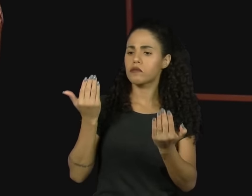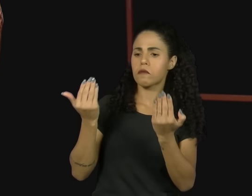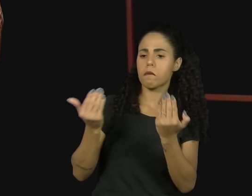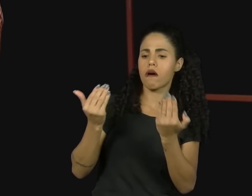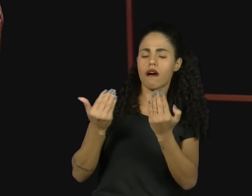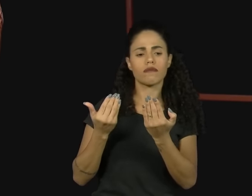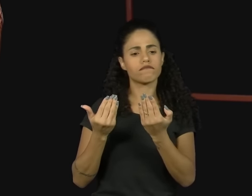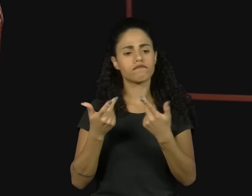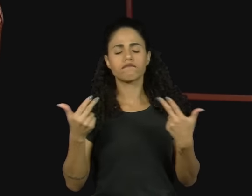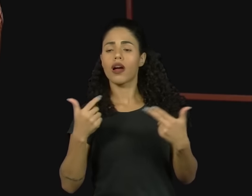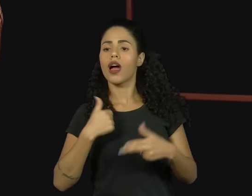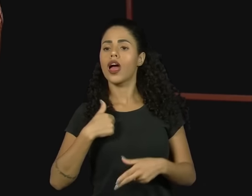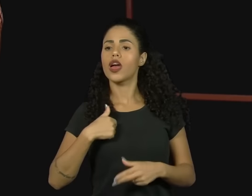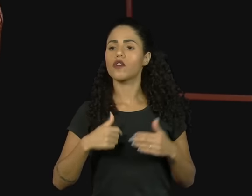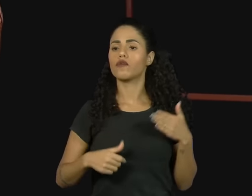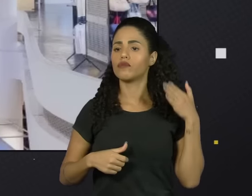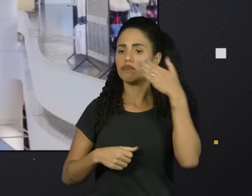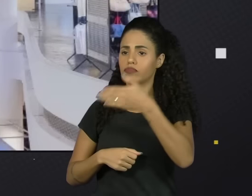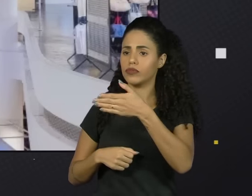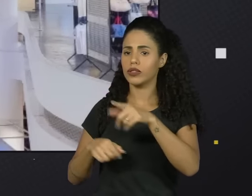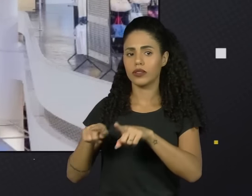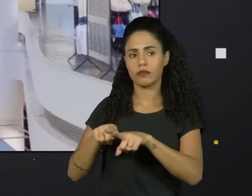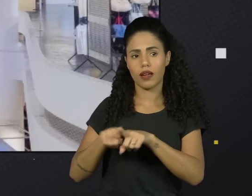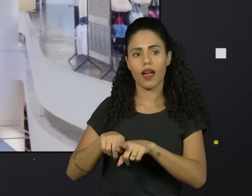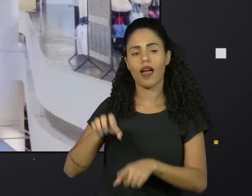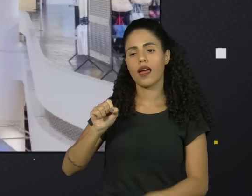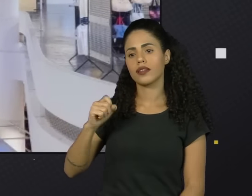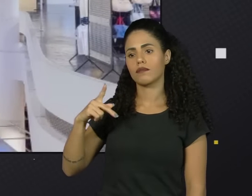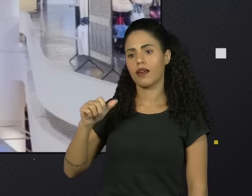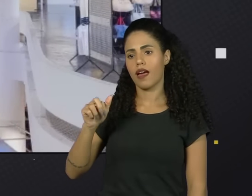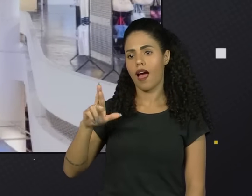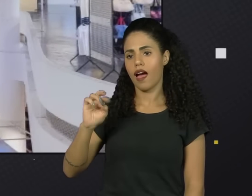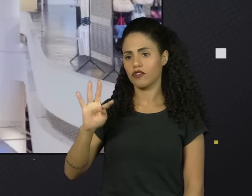comparação. Eu fui ao SP Arte esse ano,